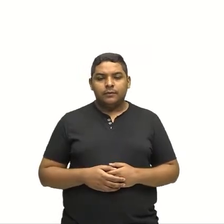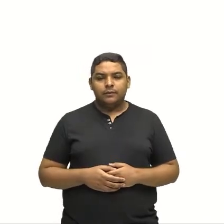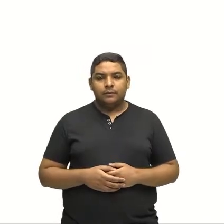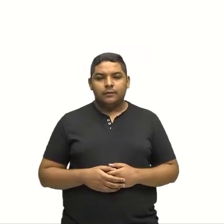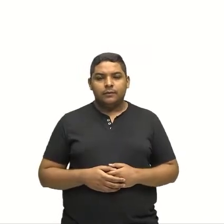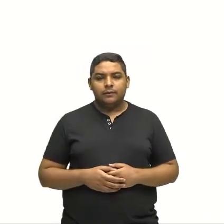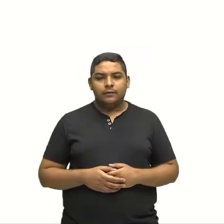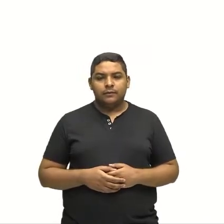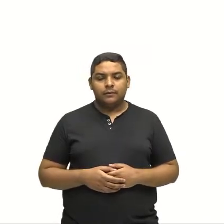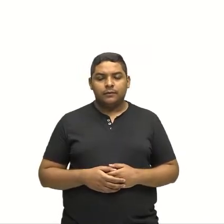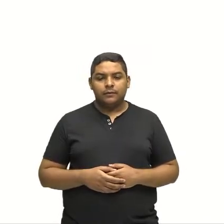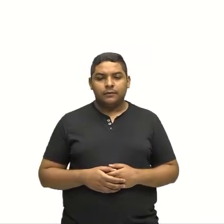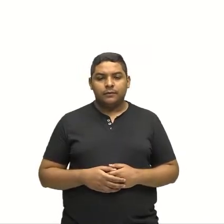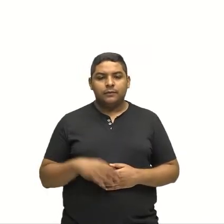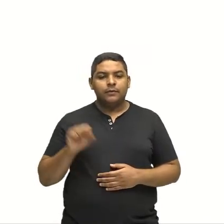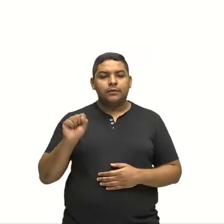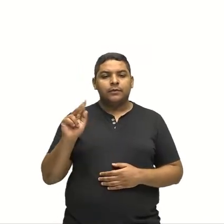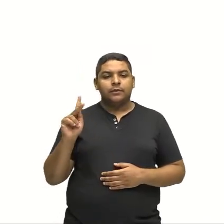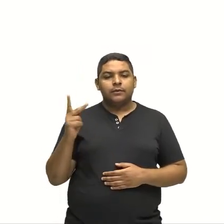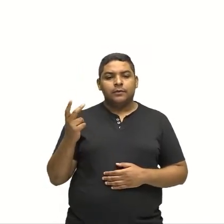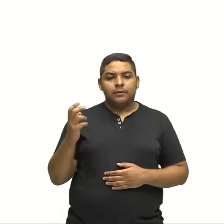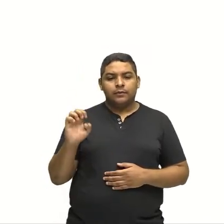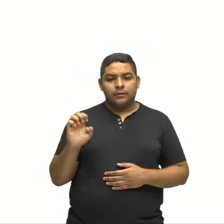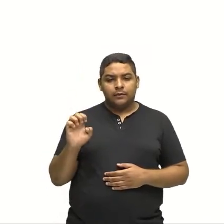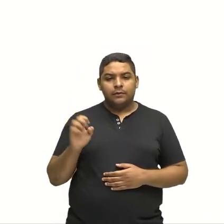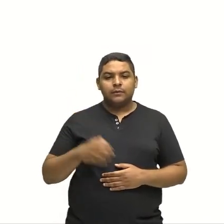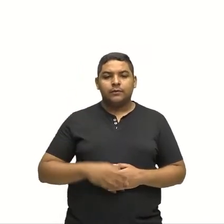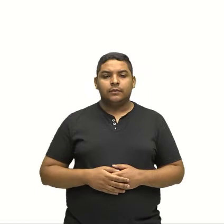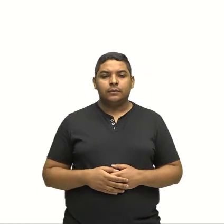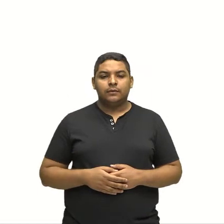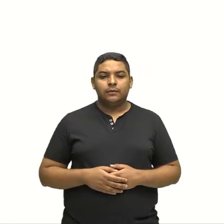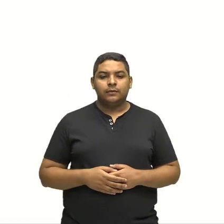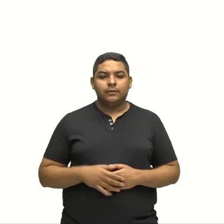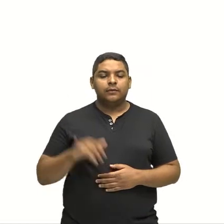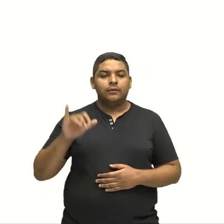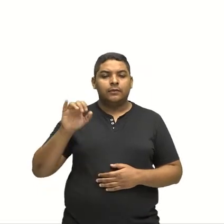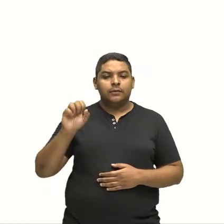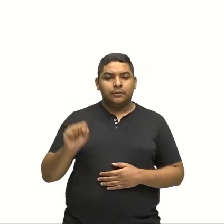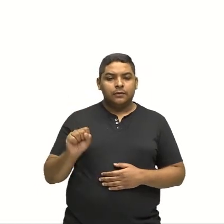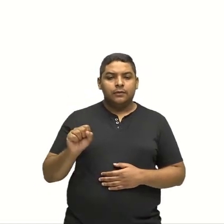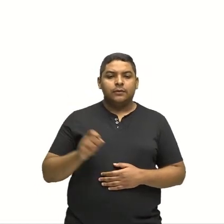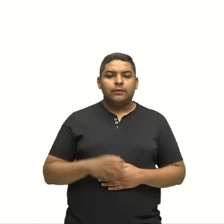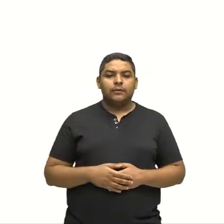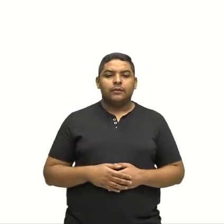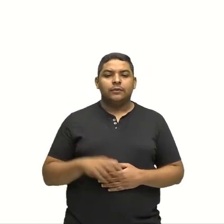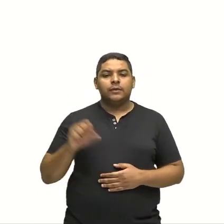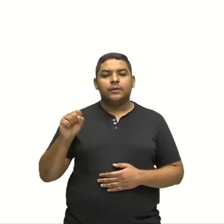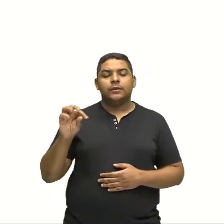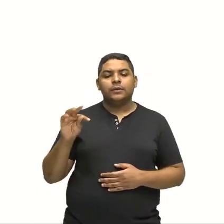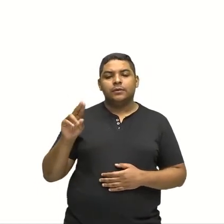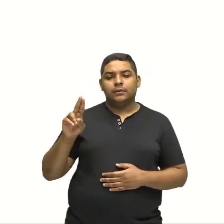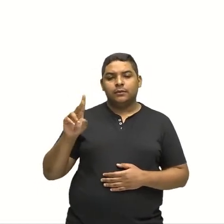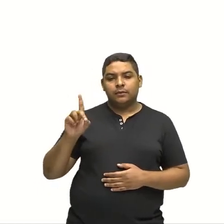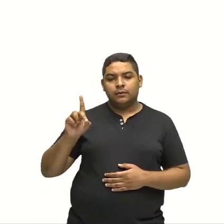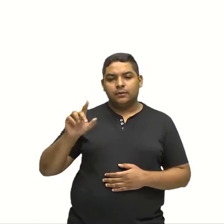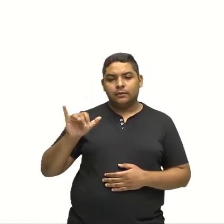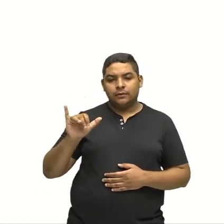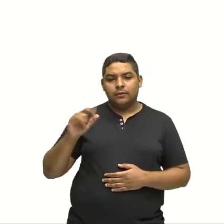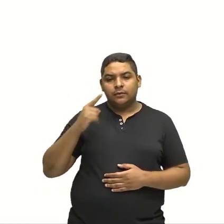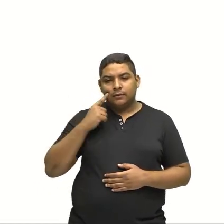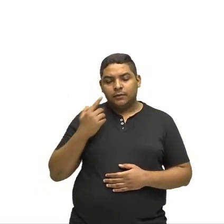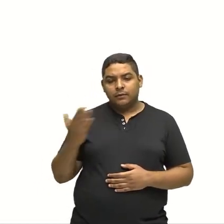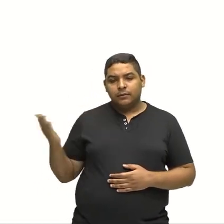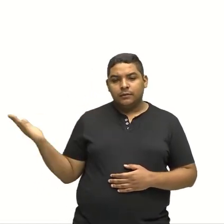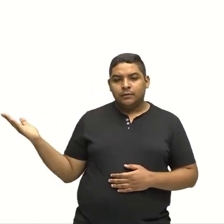is Japanese. Que ela está estudando. Então, she is, o verbo study, acompanhado